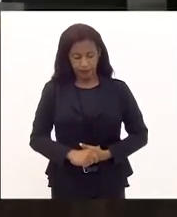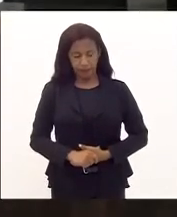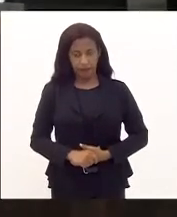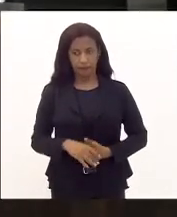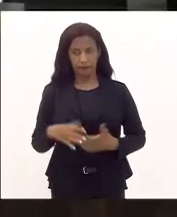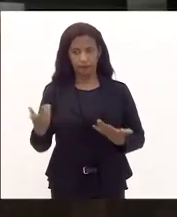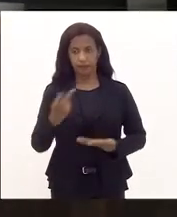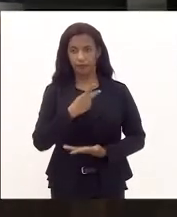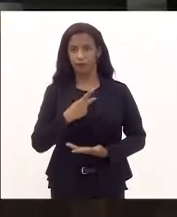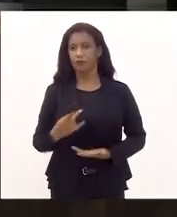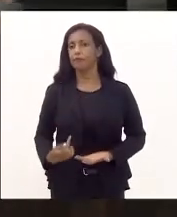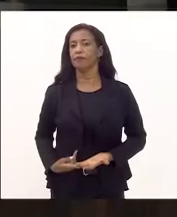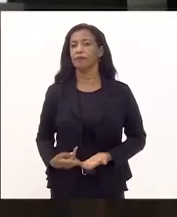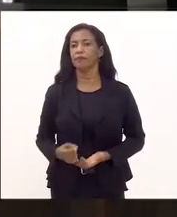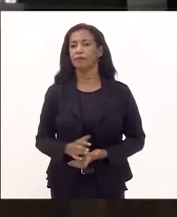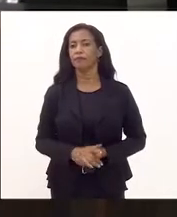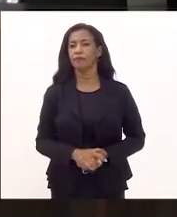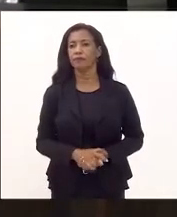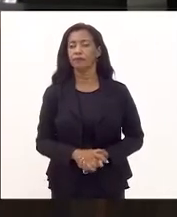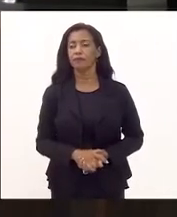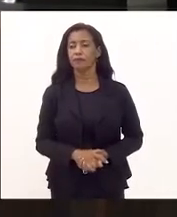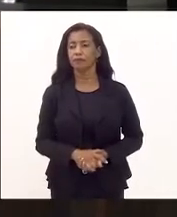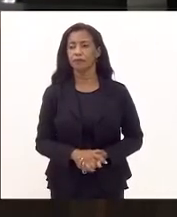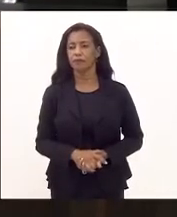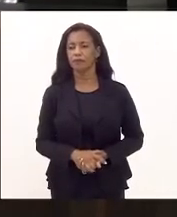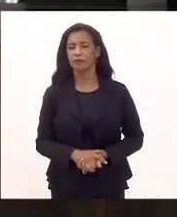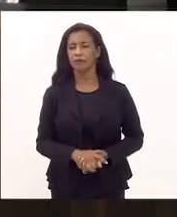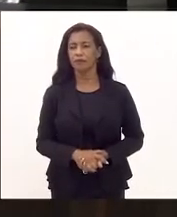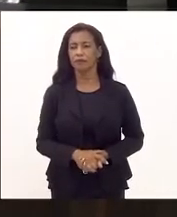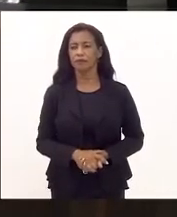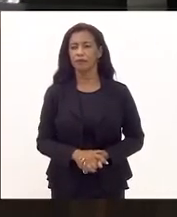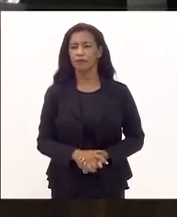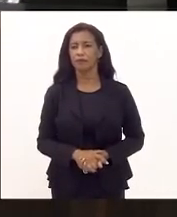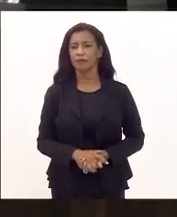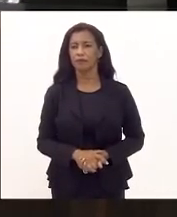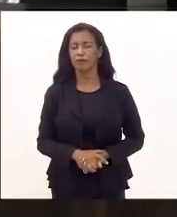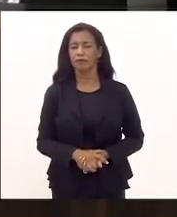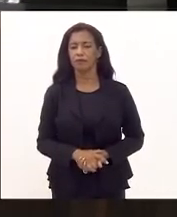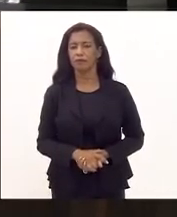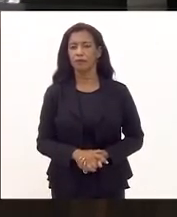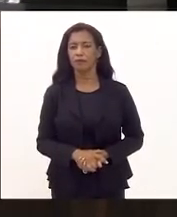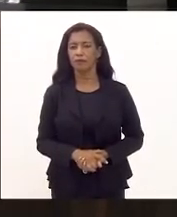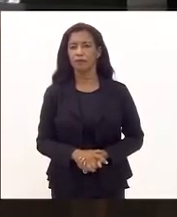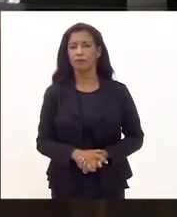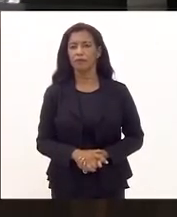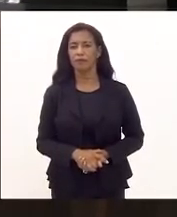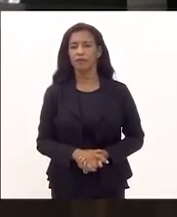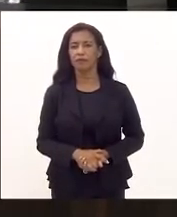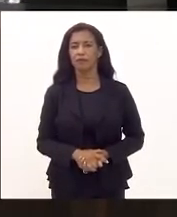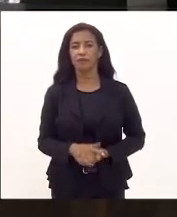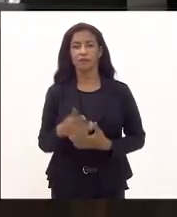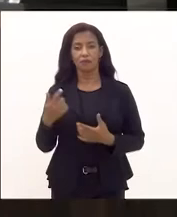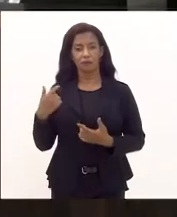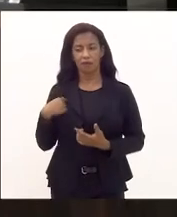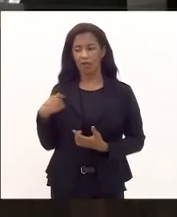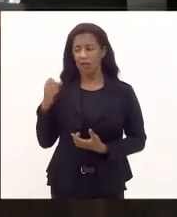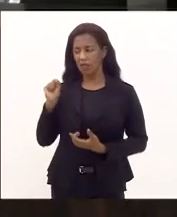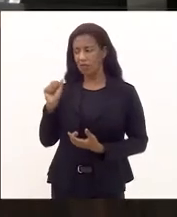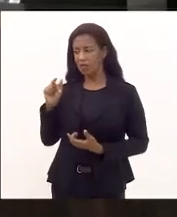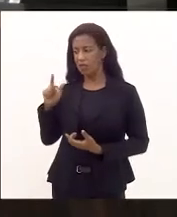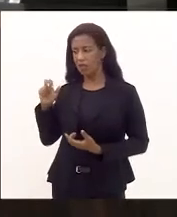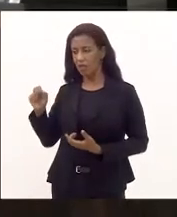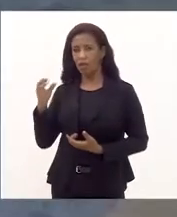Senhor presidente. Solicito. Pois não, deputado. Estávamos aqui, deputado Salema,